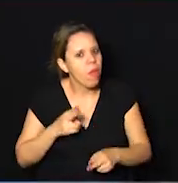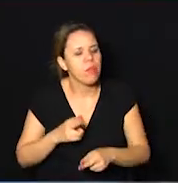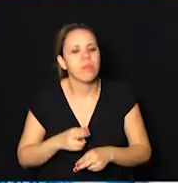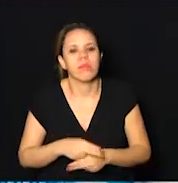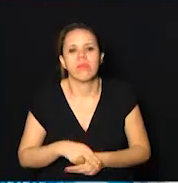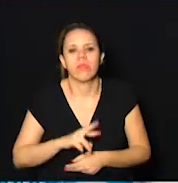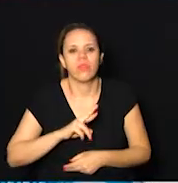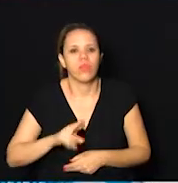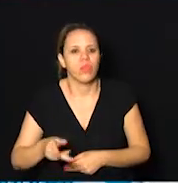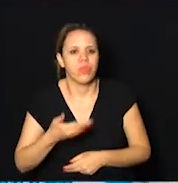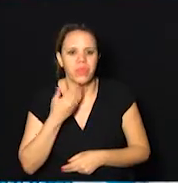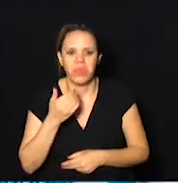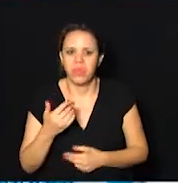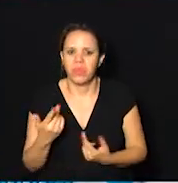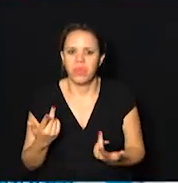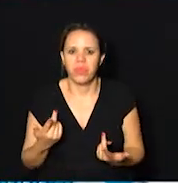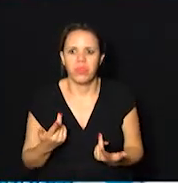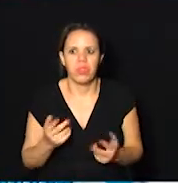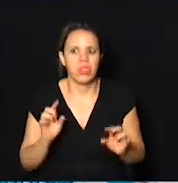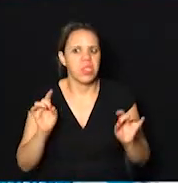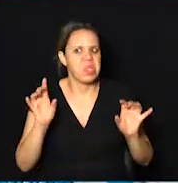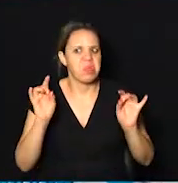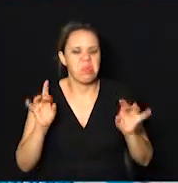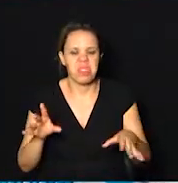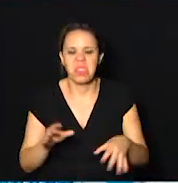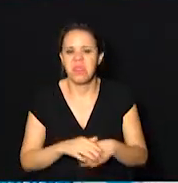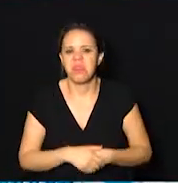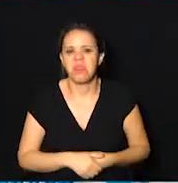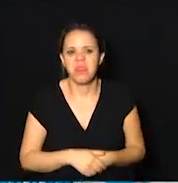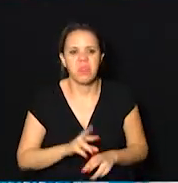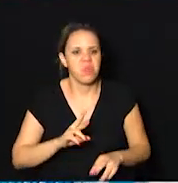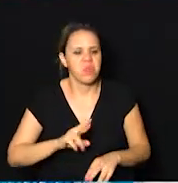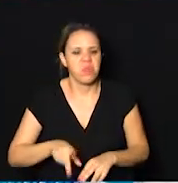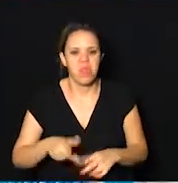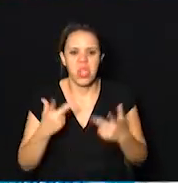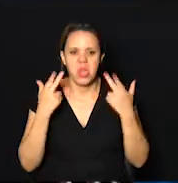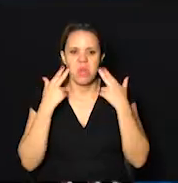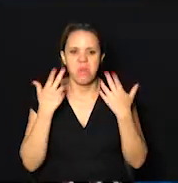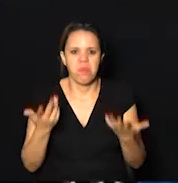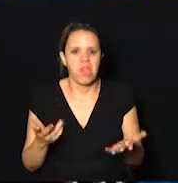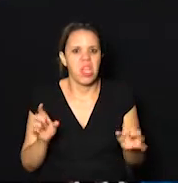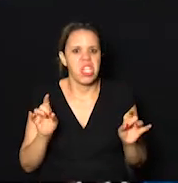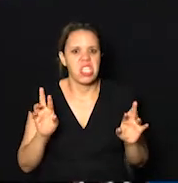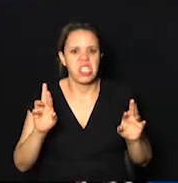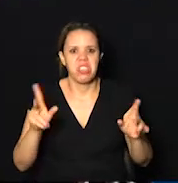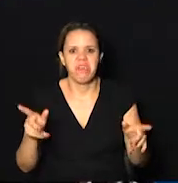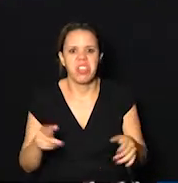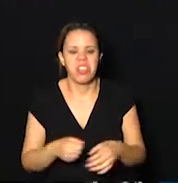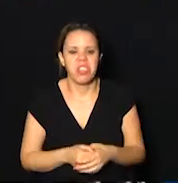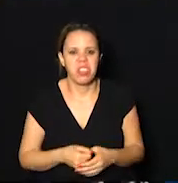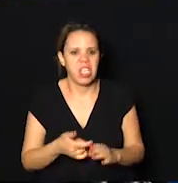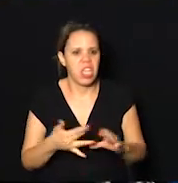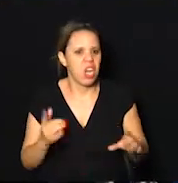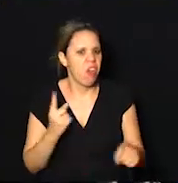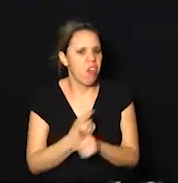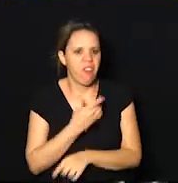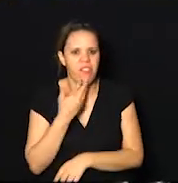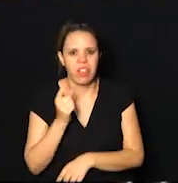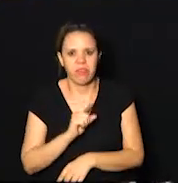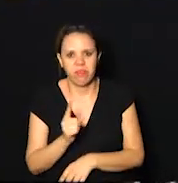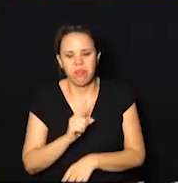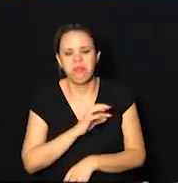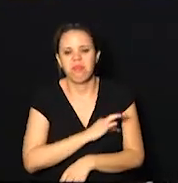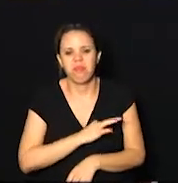que não é fora do comum é não é não é normal não é uma uma característica que é fácil de encontrar